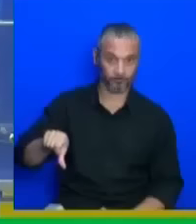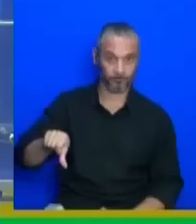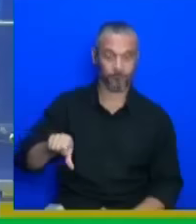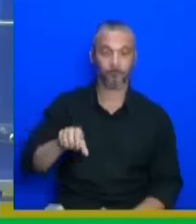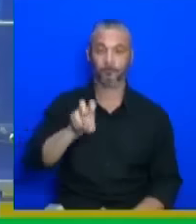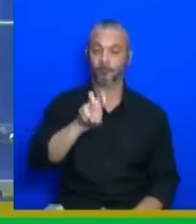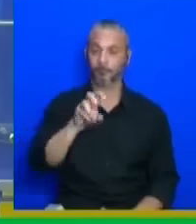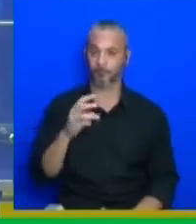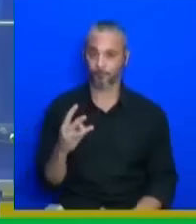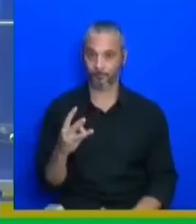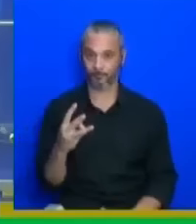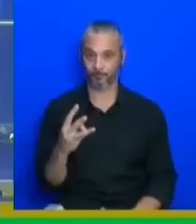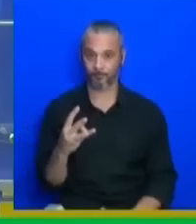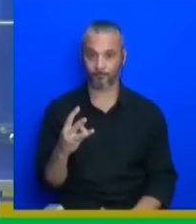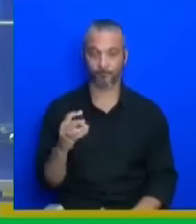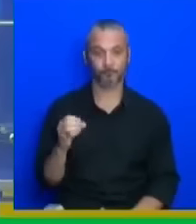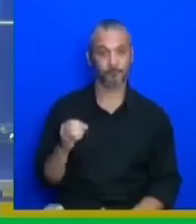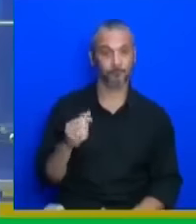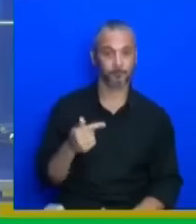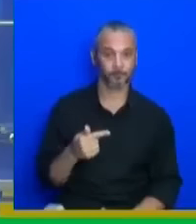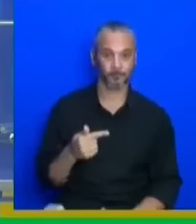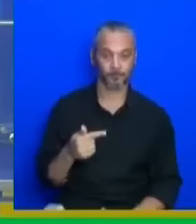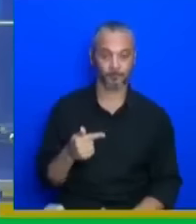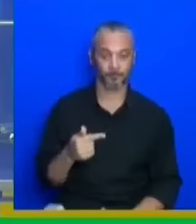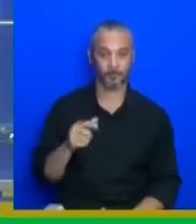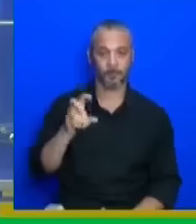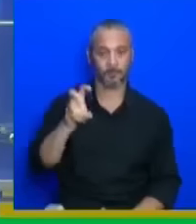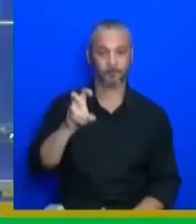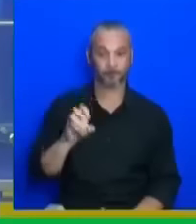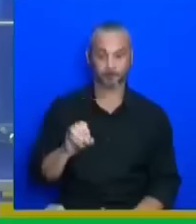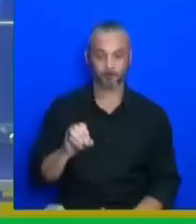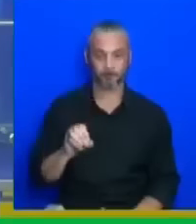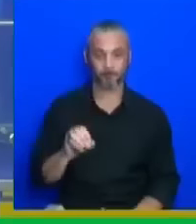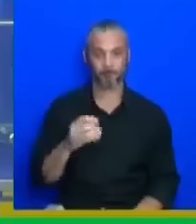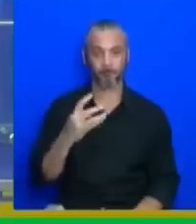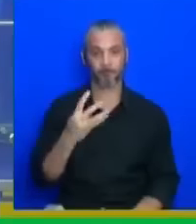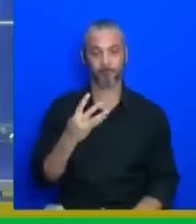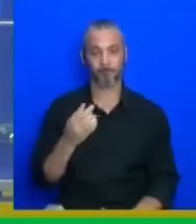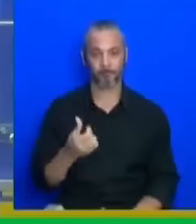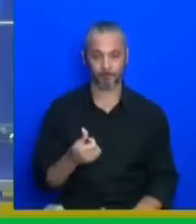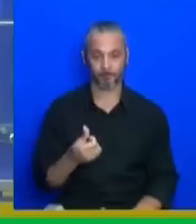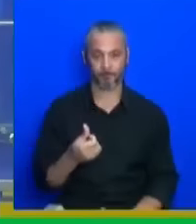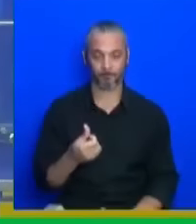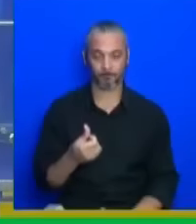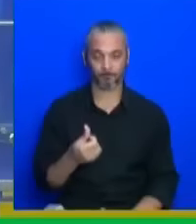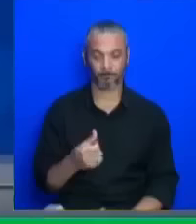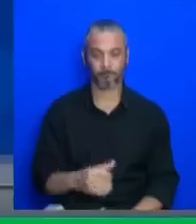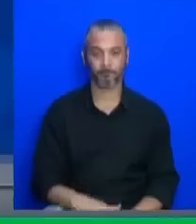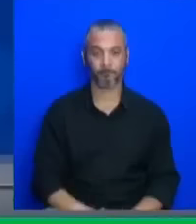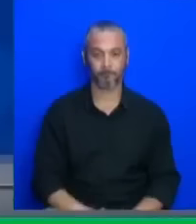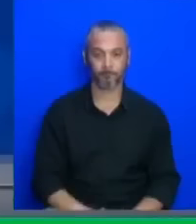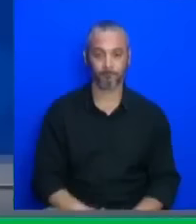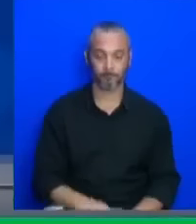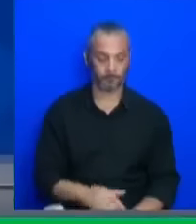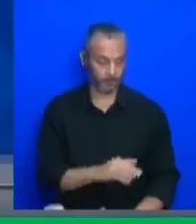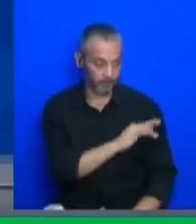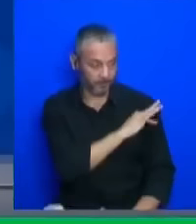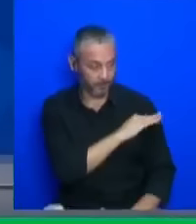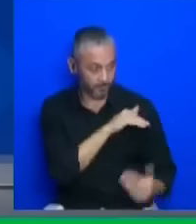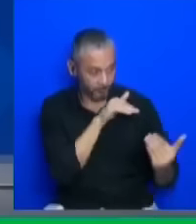19, 53, 07, 50 e 46.